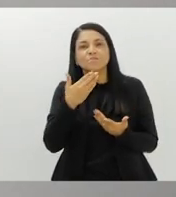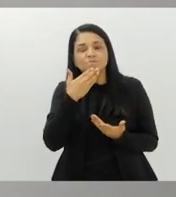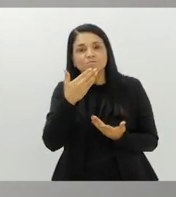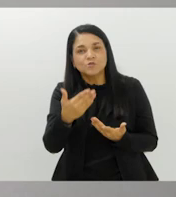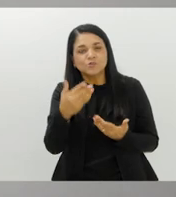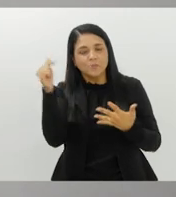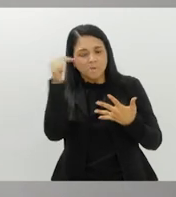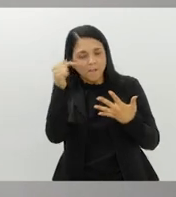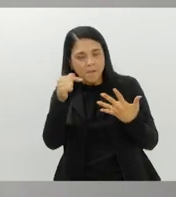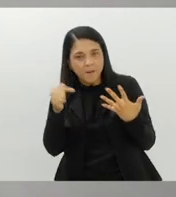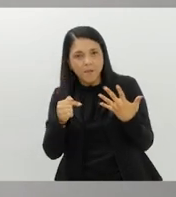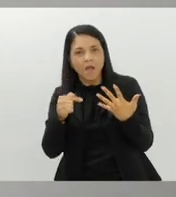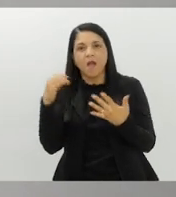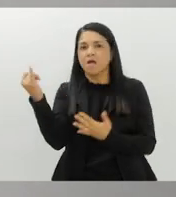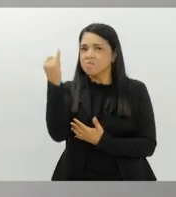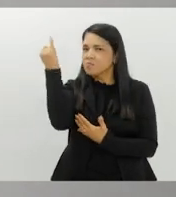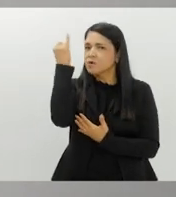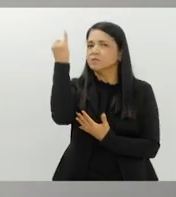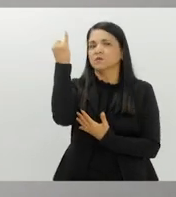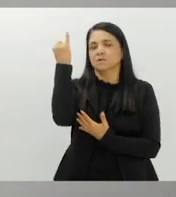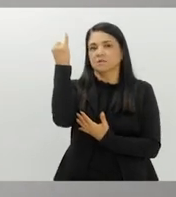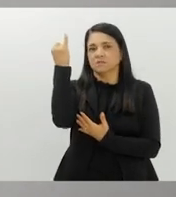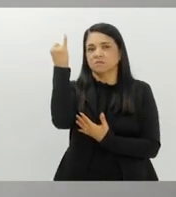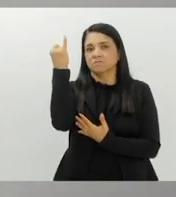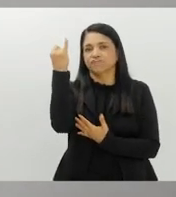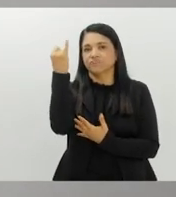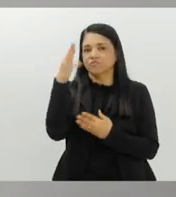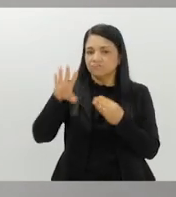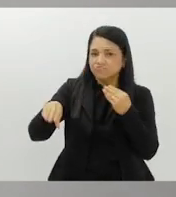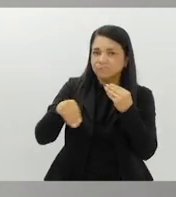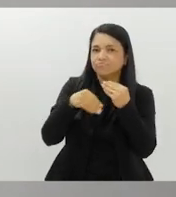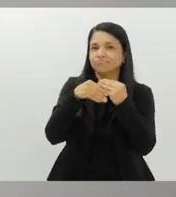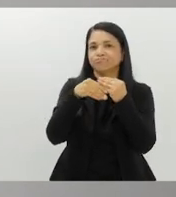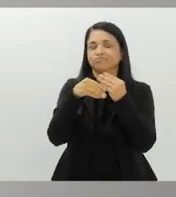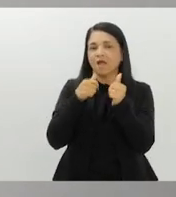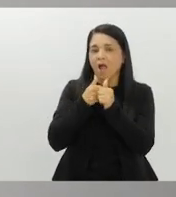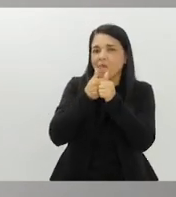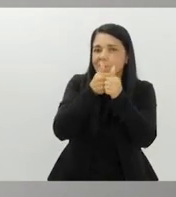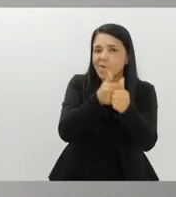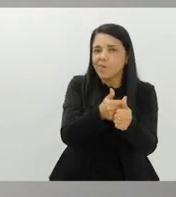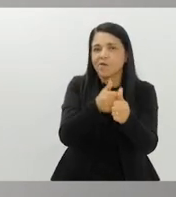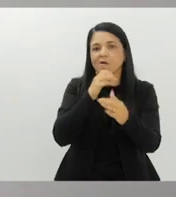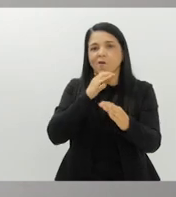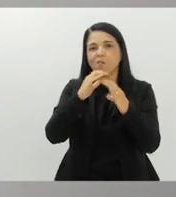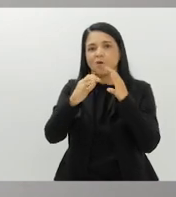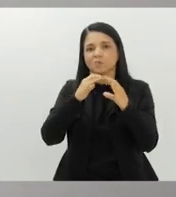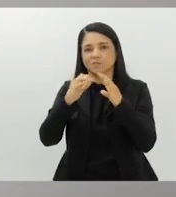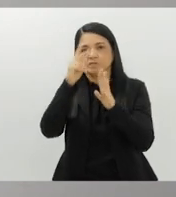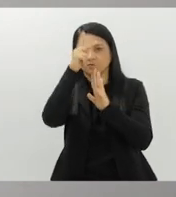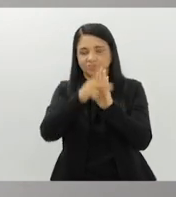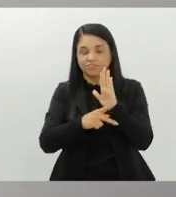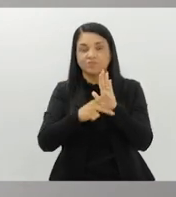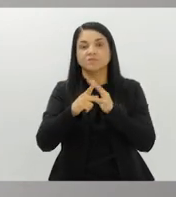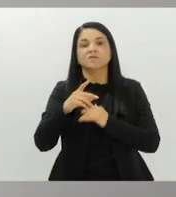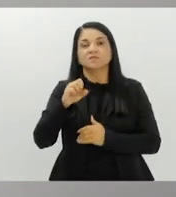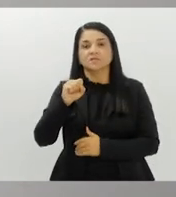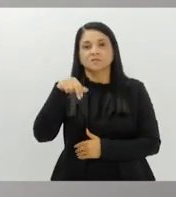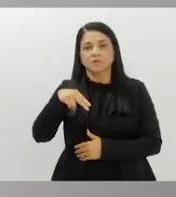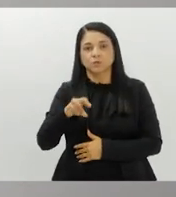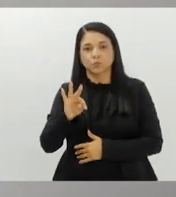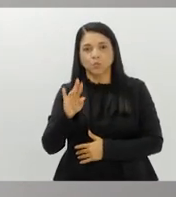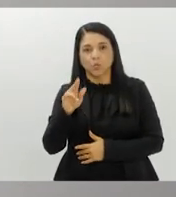pontuar a importância, assim, né? A gente também faz parte aí dessa, acompanha essa comunicação do projeto Santuários Carioca,